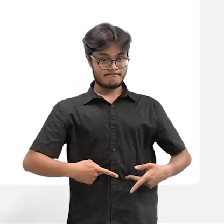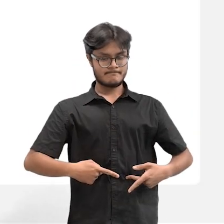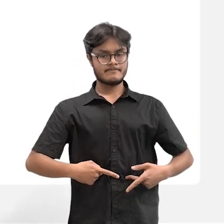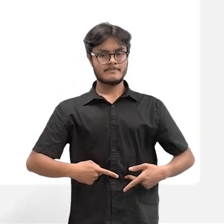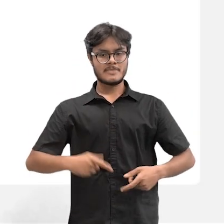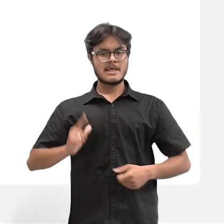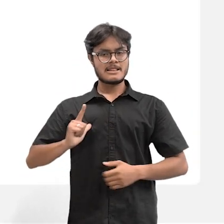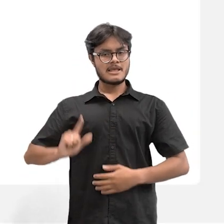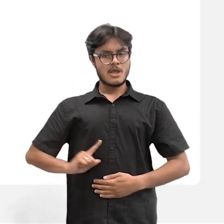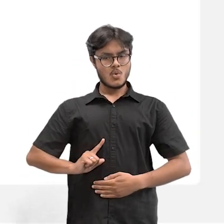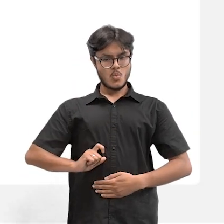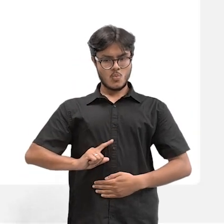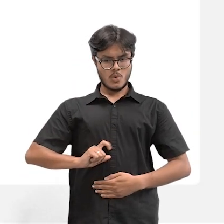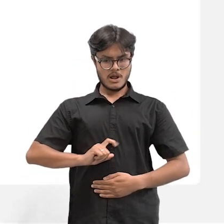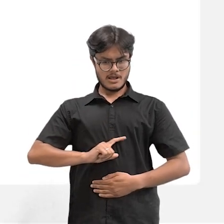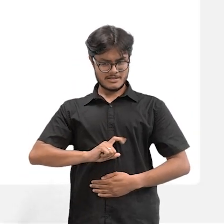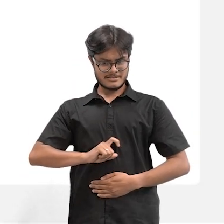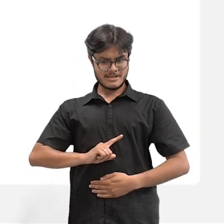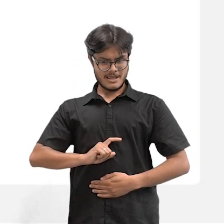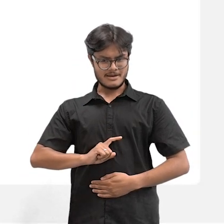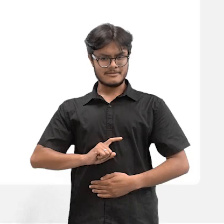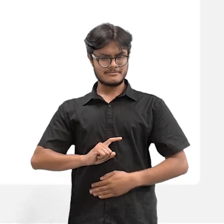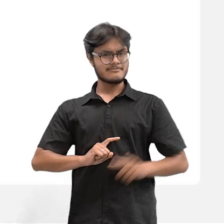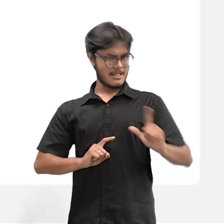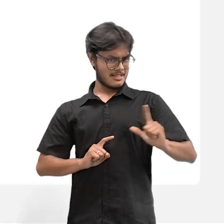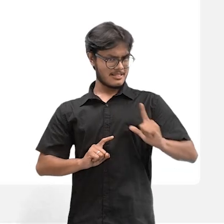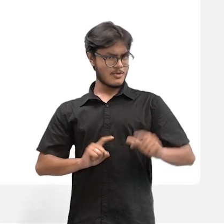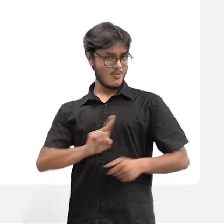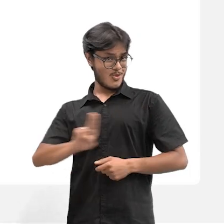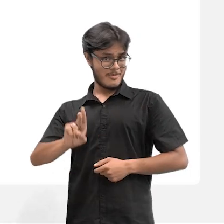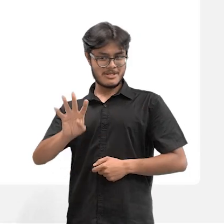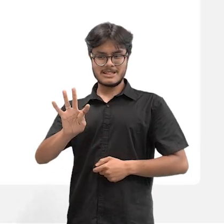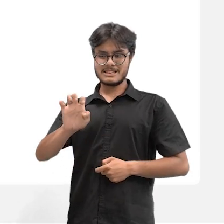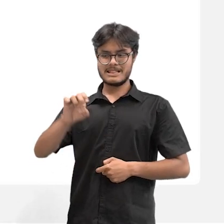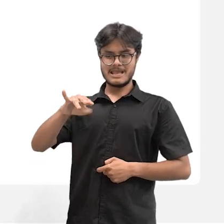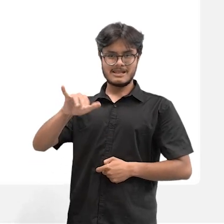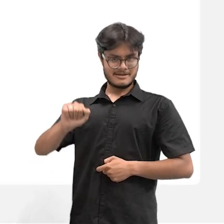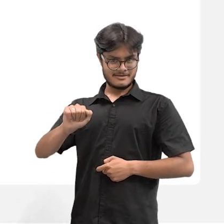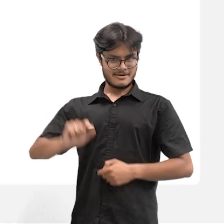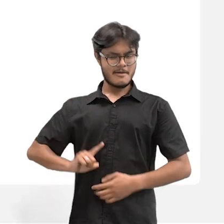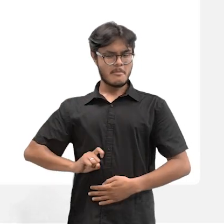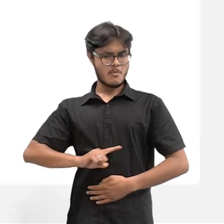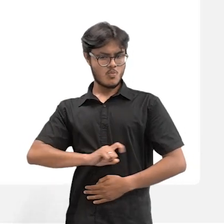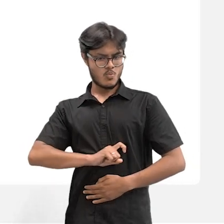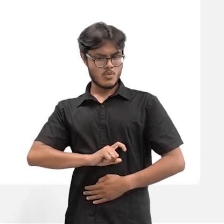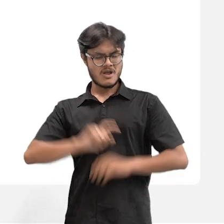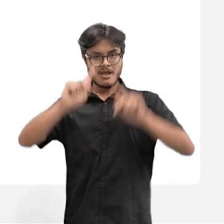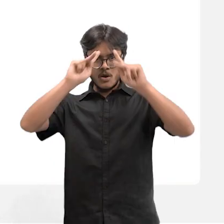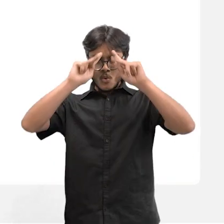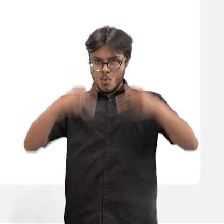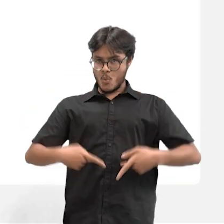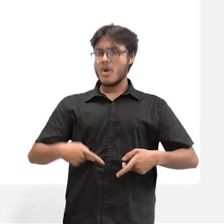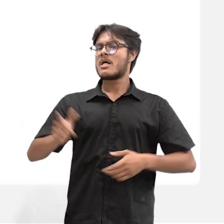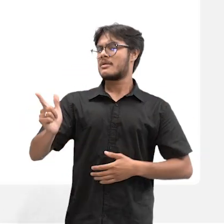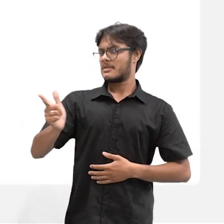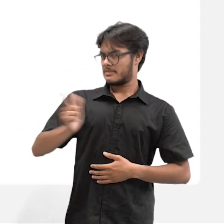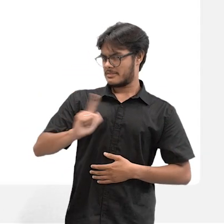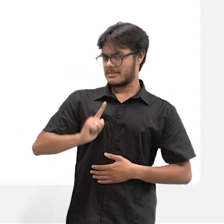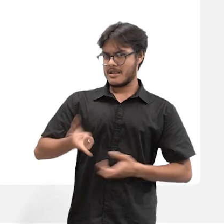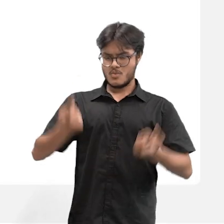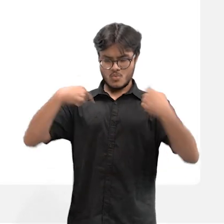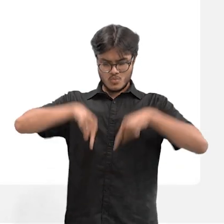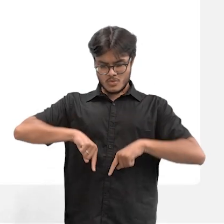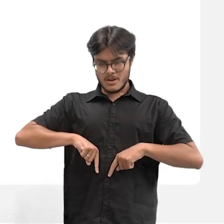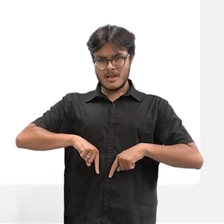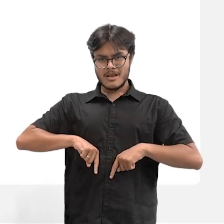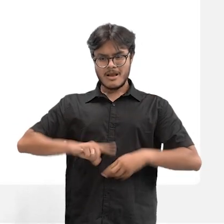uma tênia em seu intestino. Então, se o ser humano tem uma tênia no seu